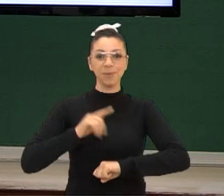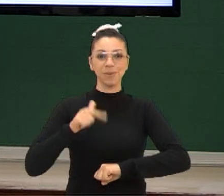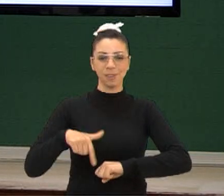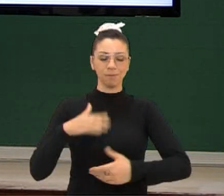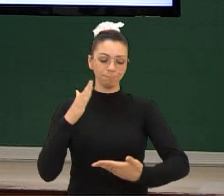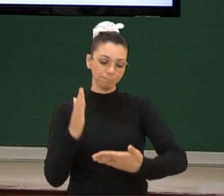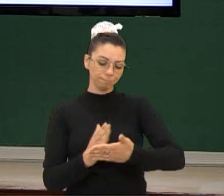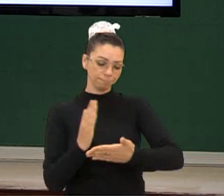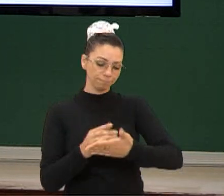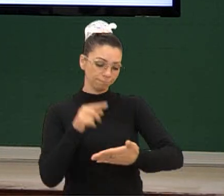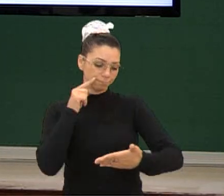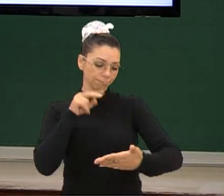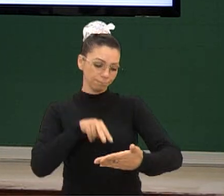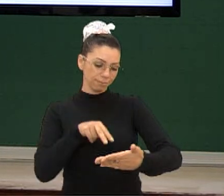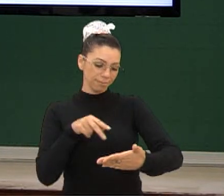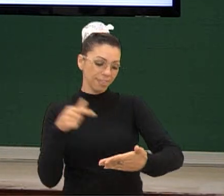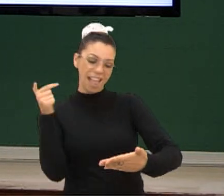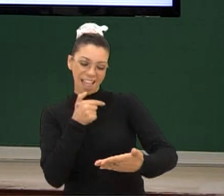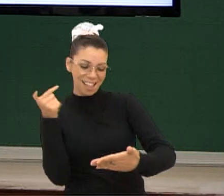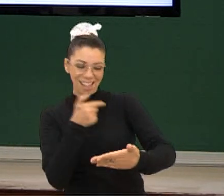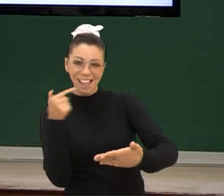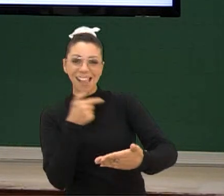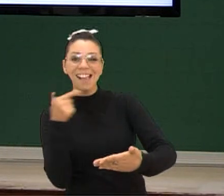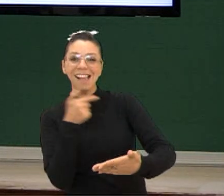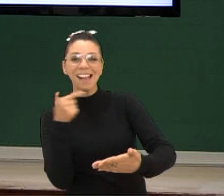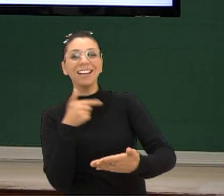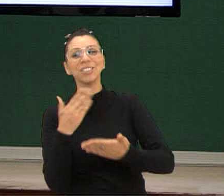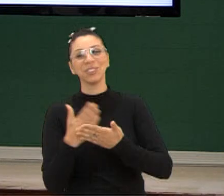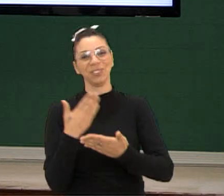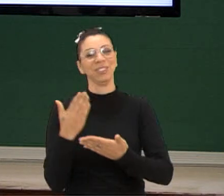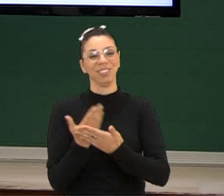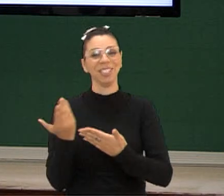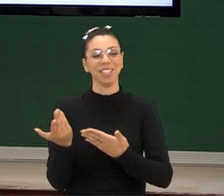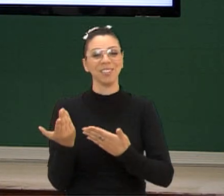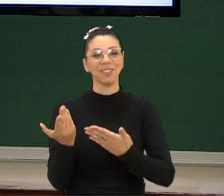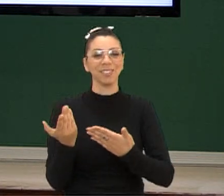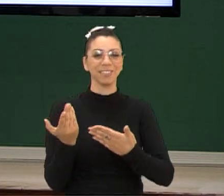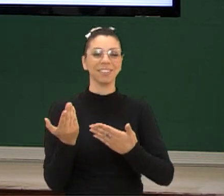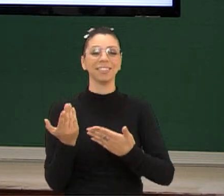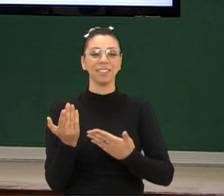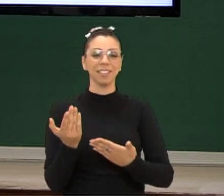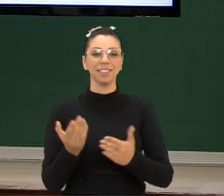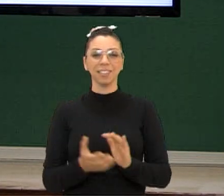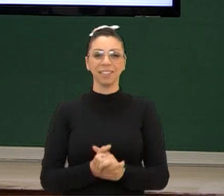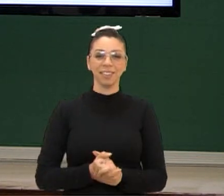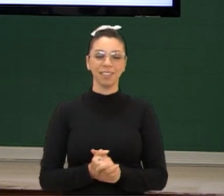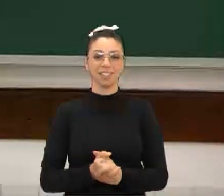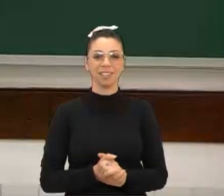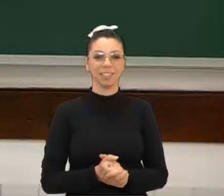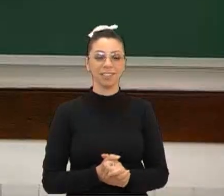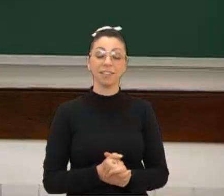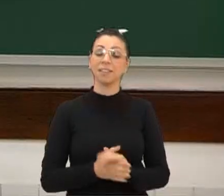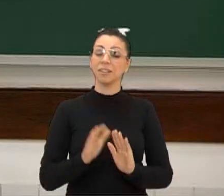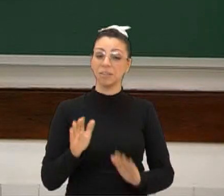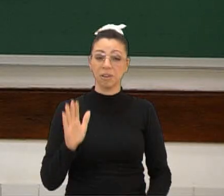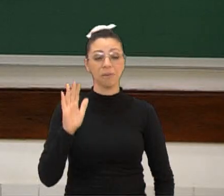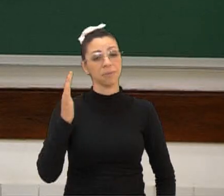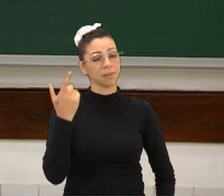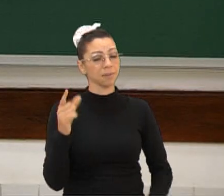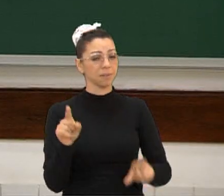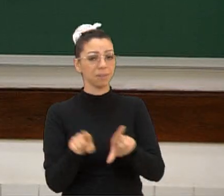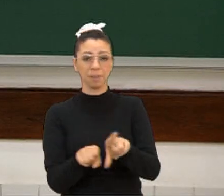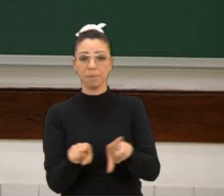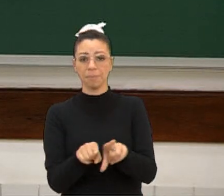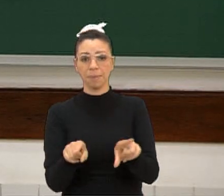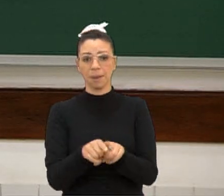com alguma coisa que eu estava lendo em um livro que eu estava lendo ali, dando risada. Já aconteceu de eu ver